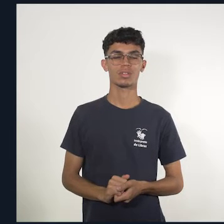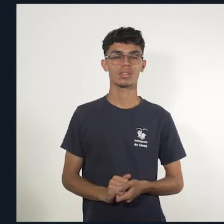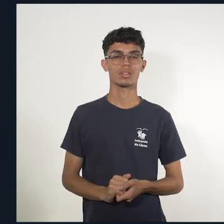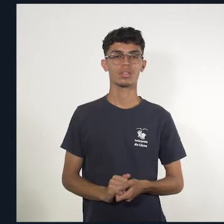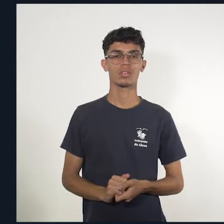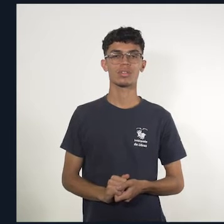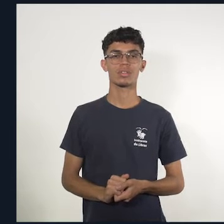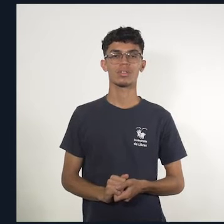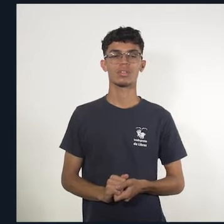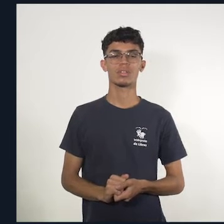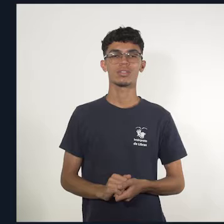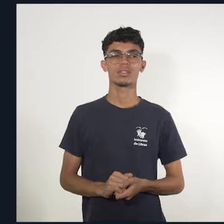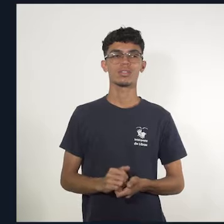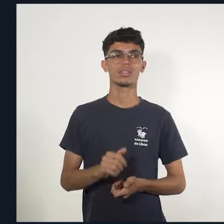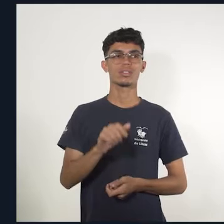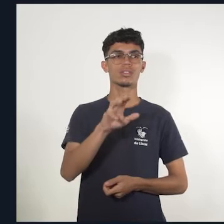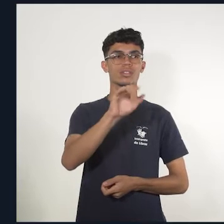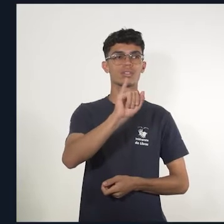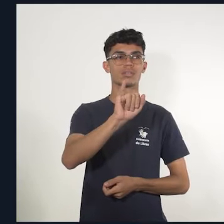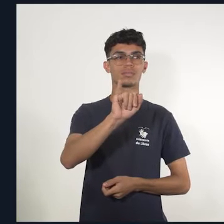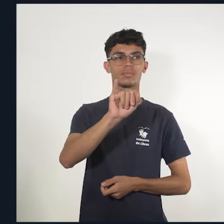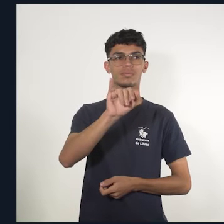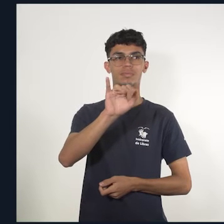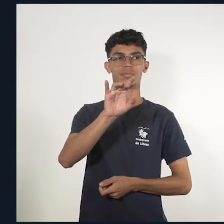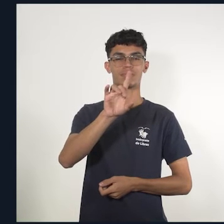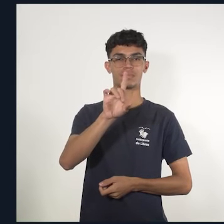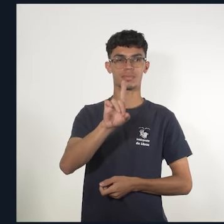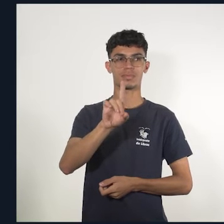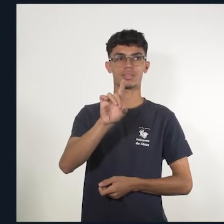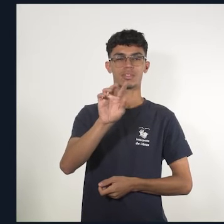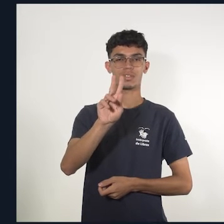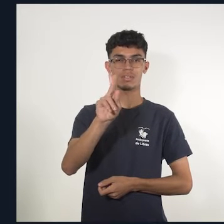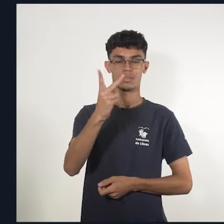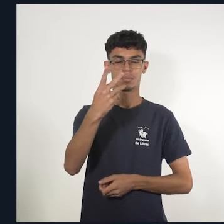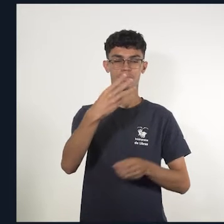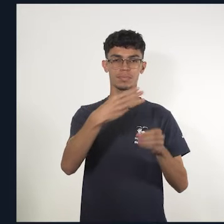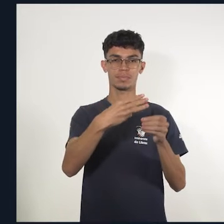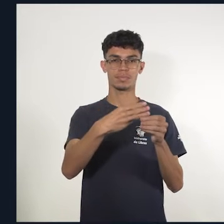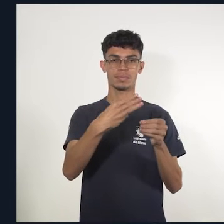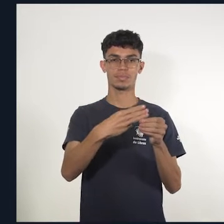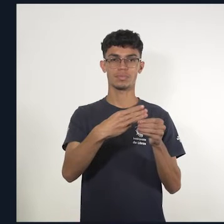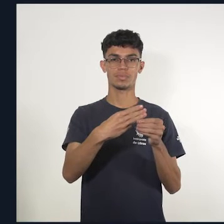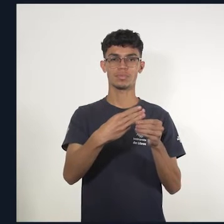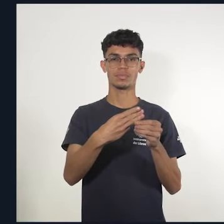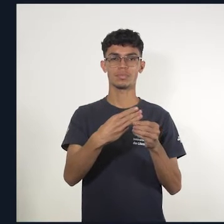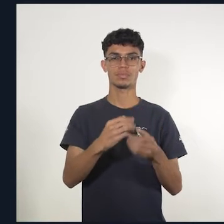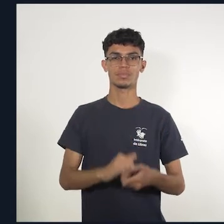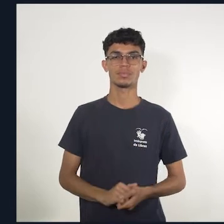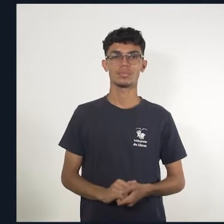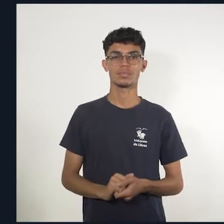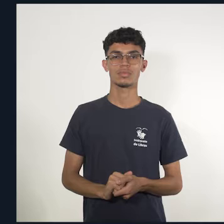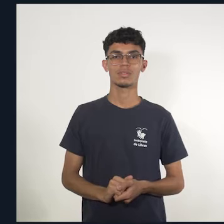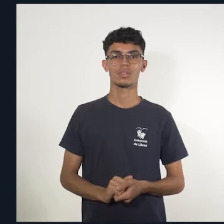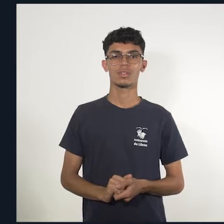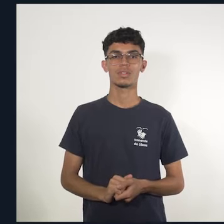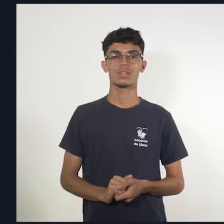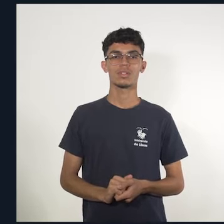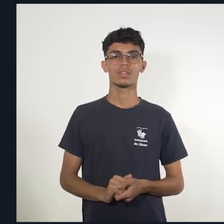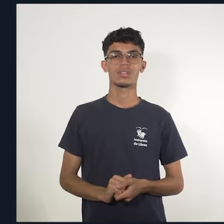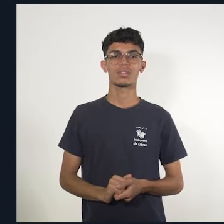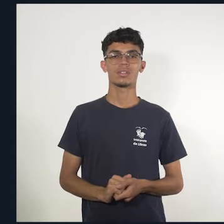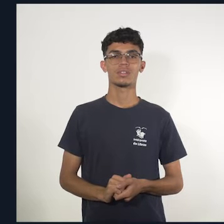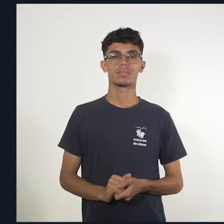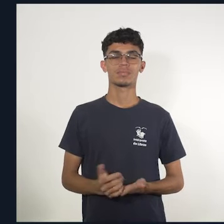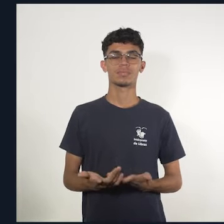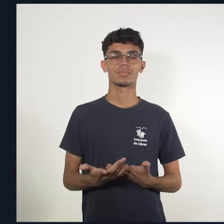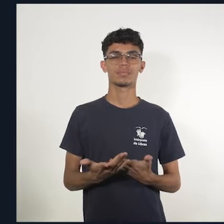pelas faixas de IDH aqui no município. A estimativa de prevalência, a estimativa